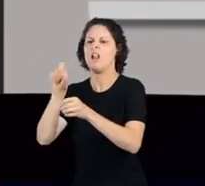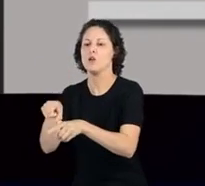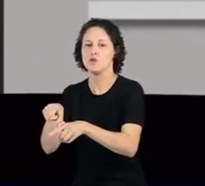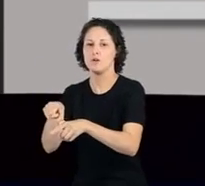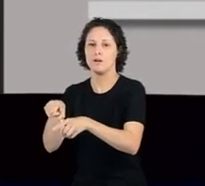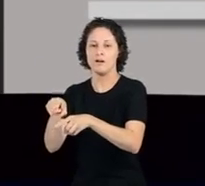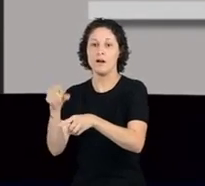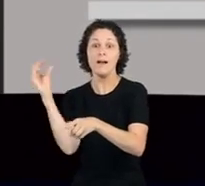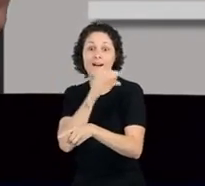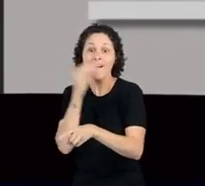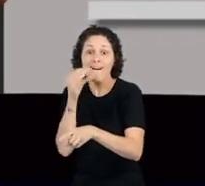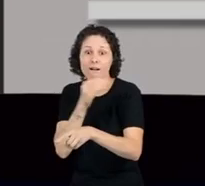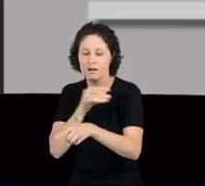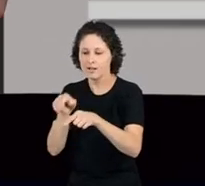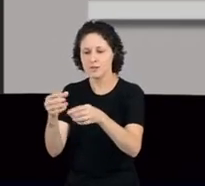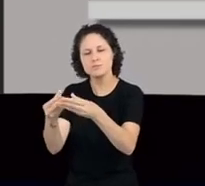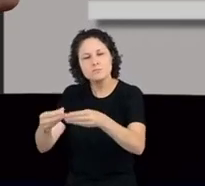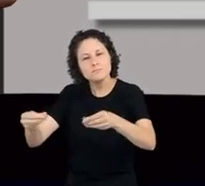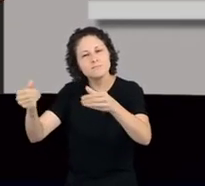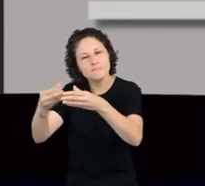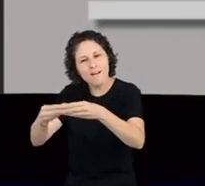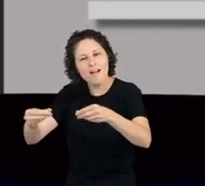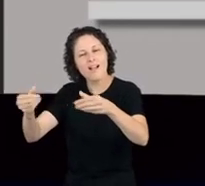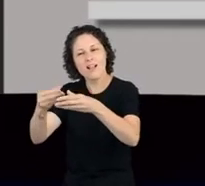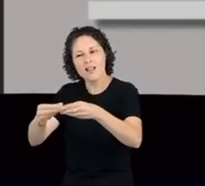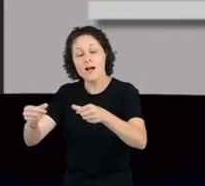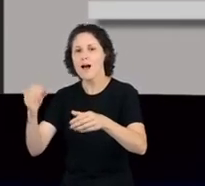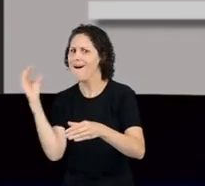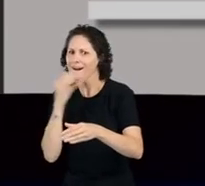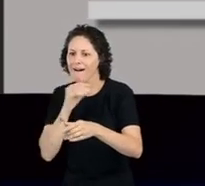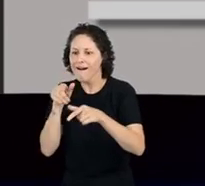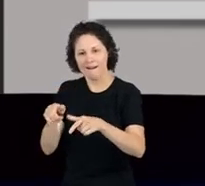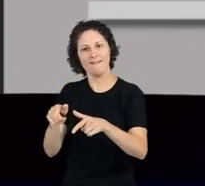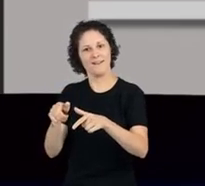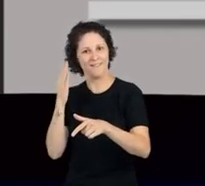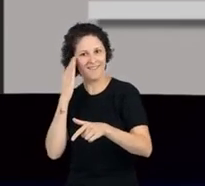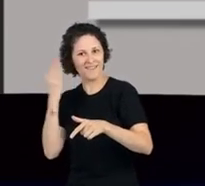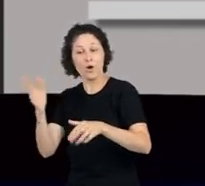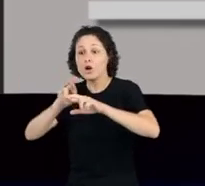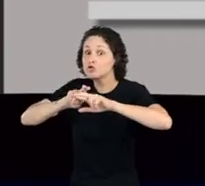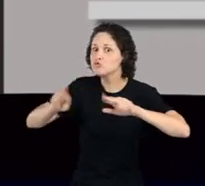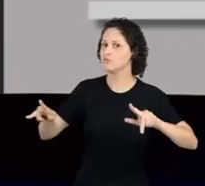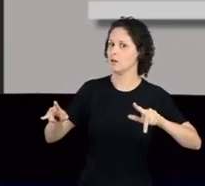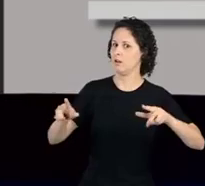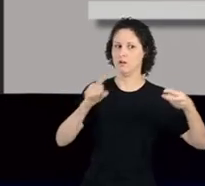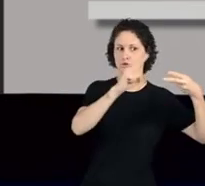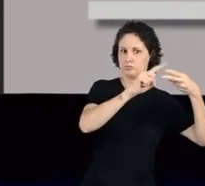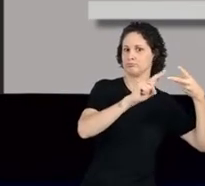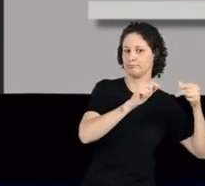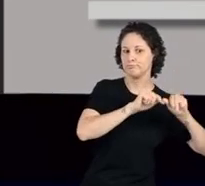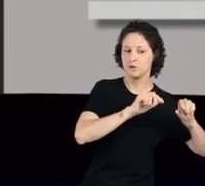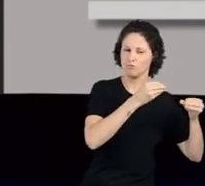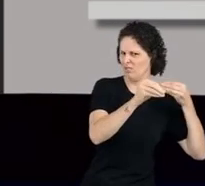para o meio ambiente, pois ele irá se decompor rapidamente pela ação dos micro-organismos presentes no solo.